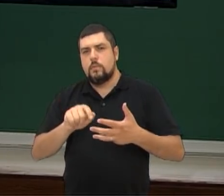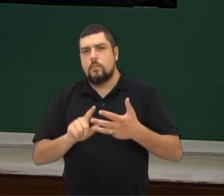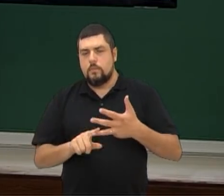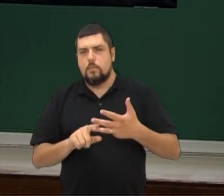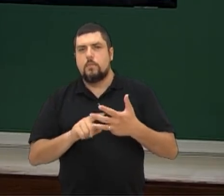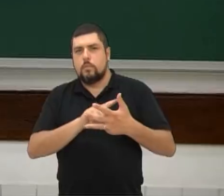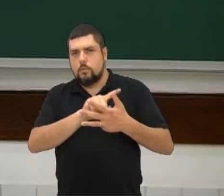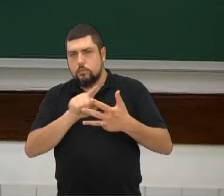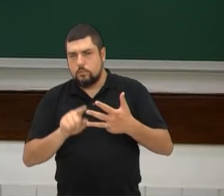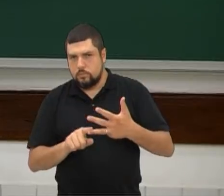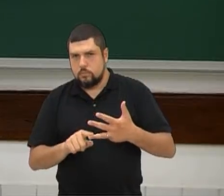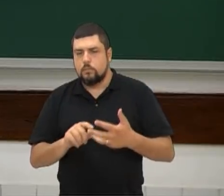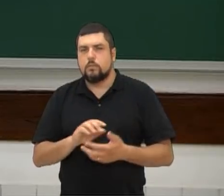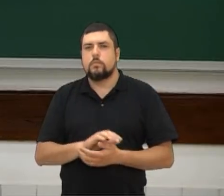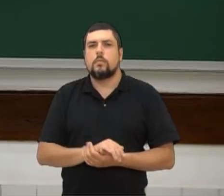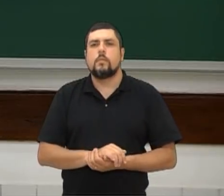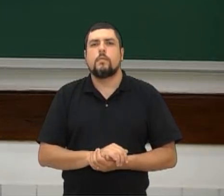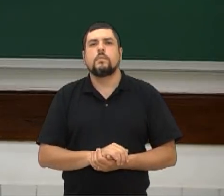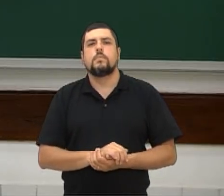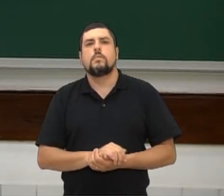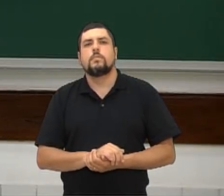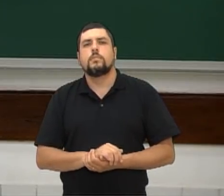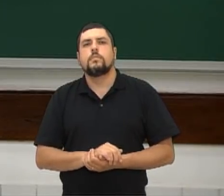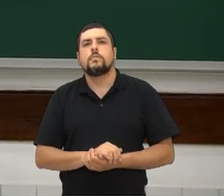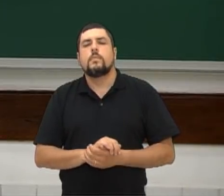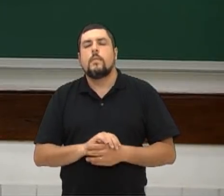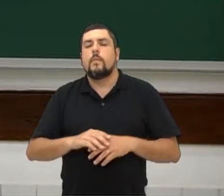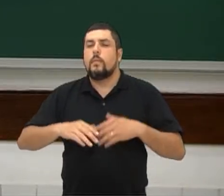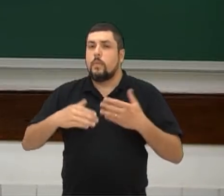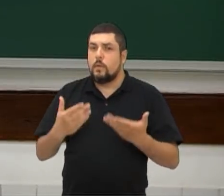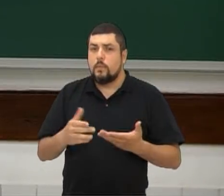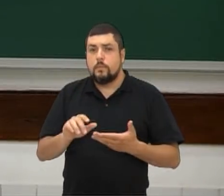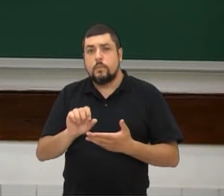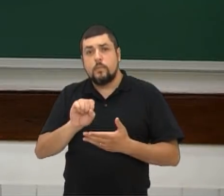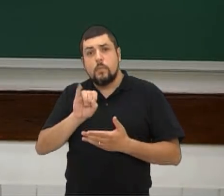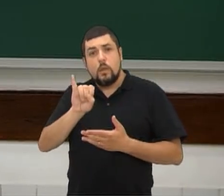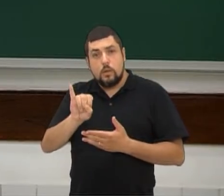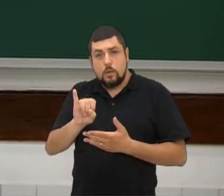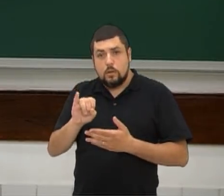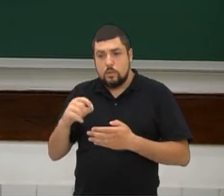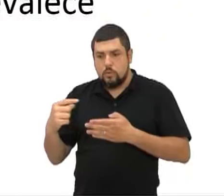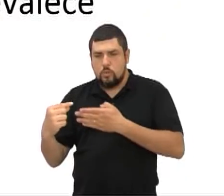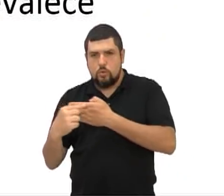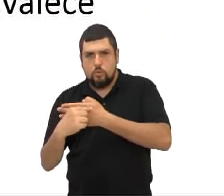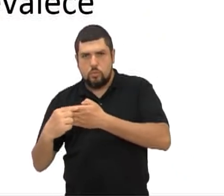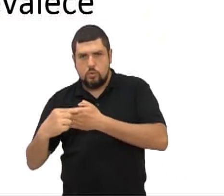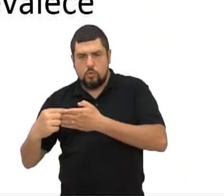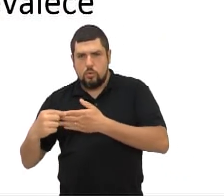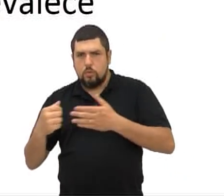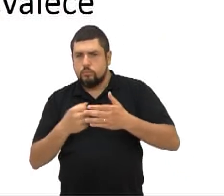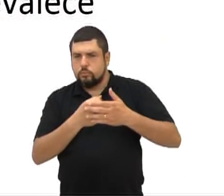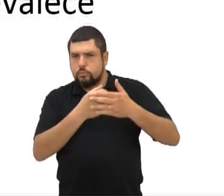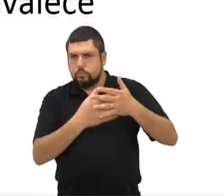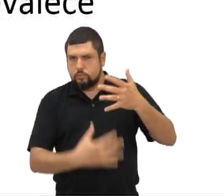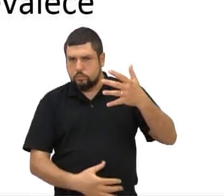Históricas, regionais, sociais e estilísticas. Se eu tenho o autor que diz, olha só,